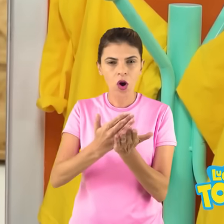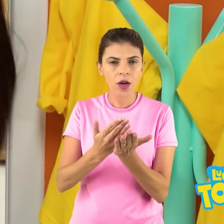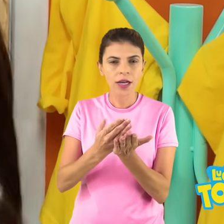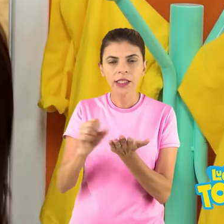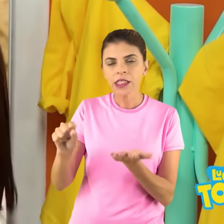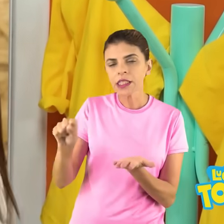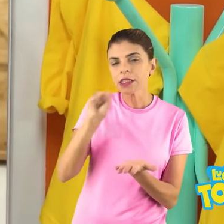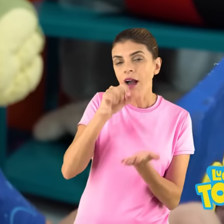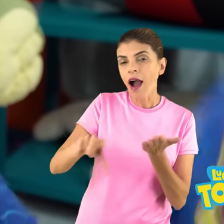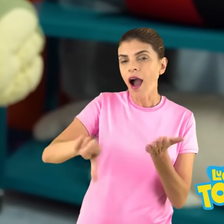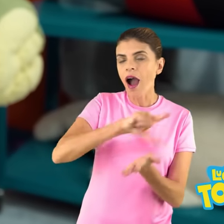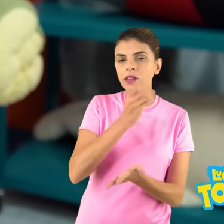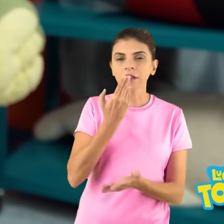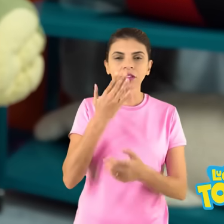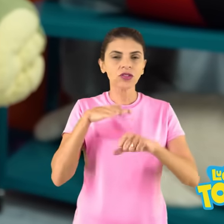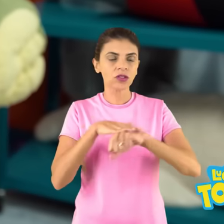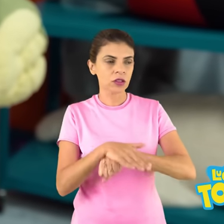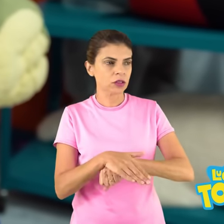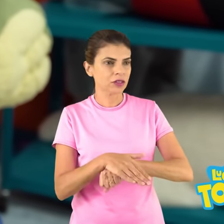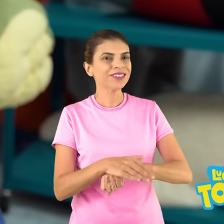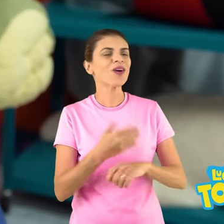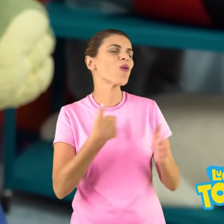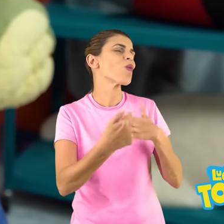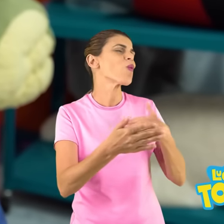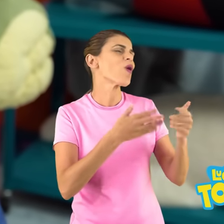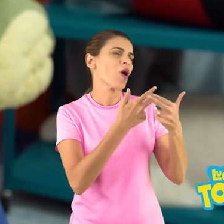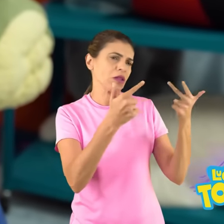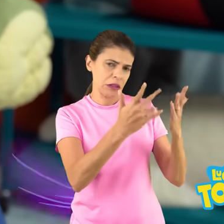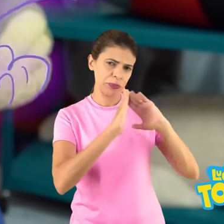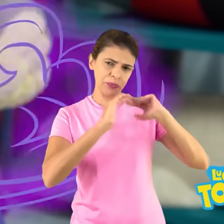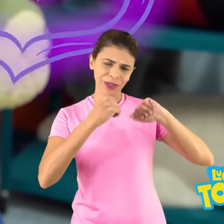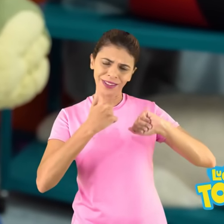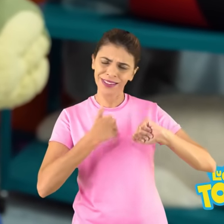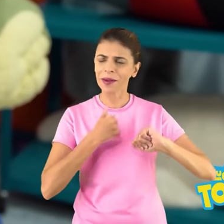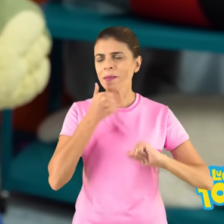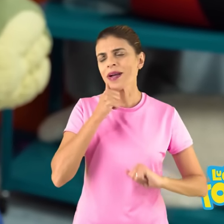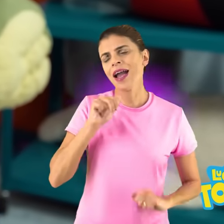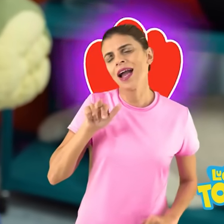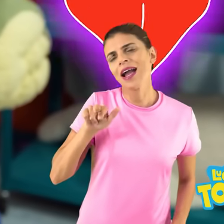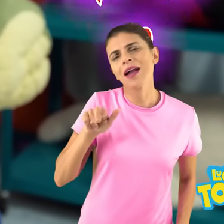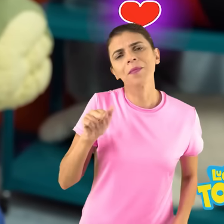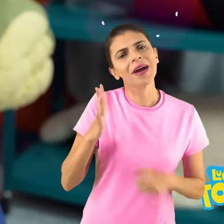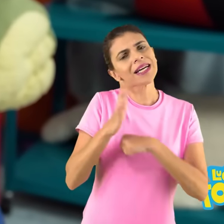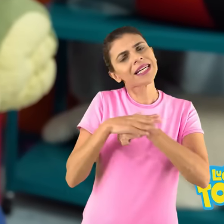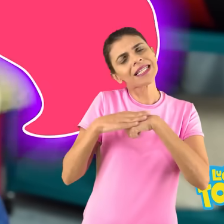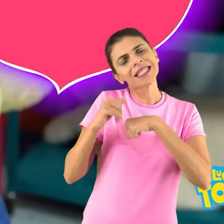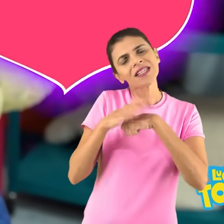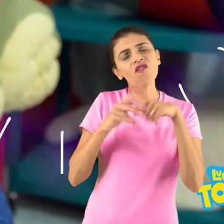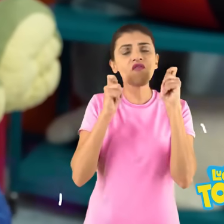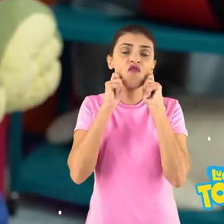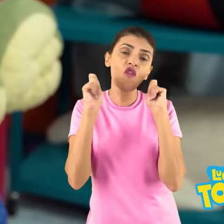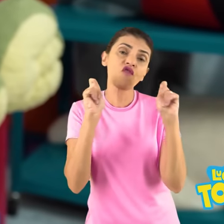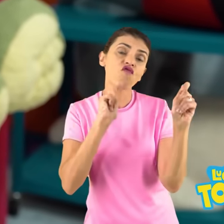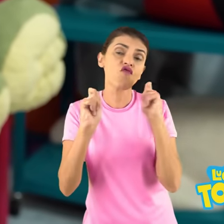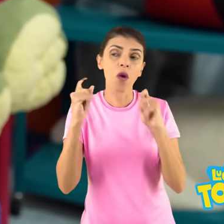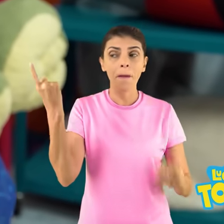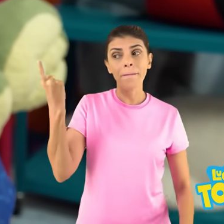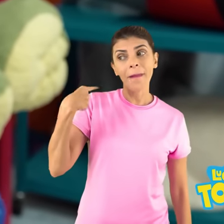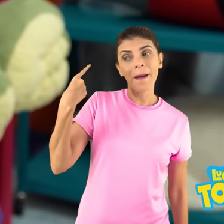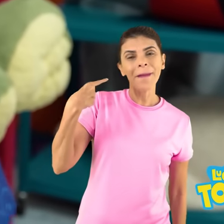janta. Eu faço qualquer coisa pela minha irmãzinha, querida, fofinha, que